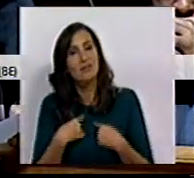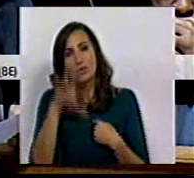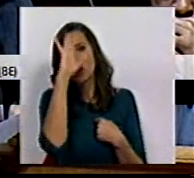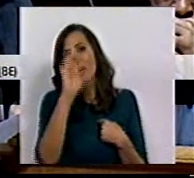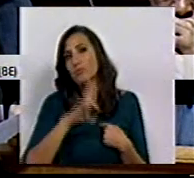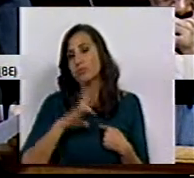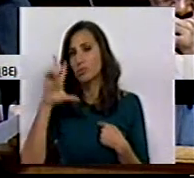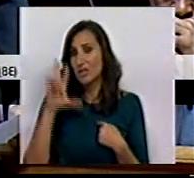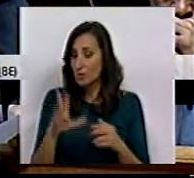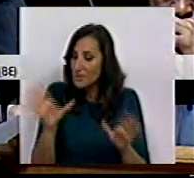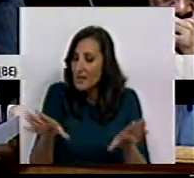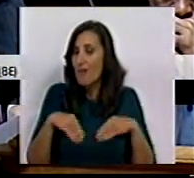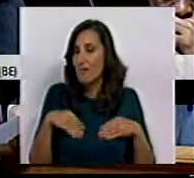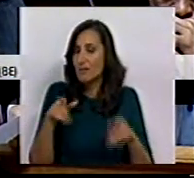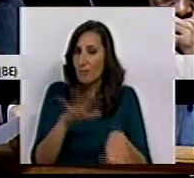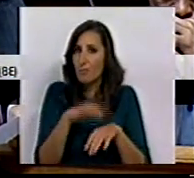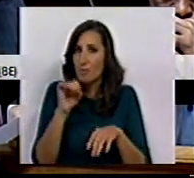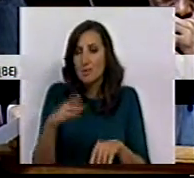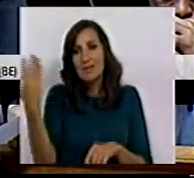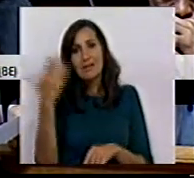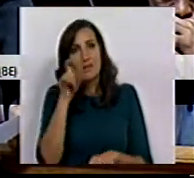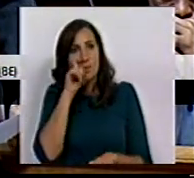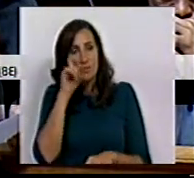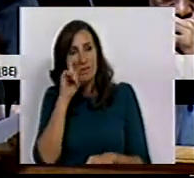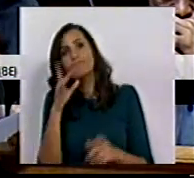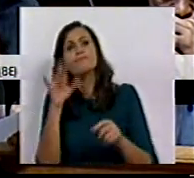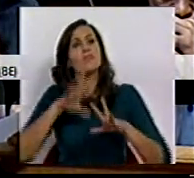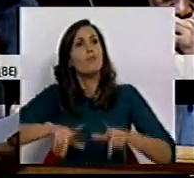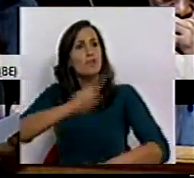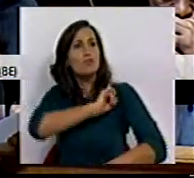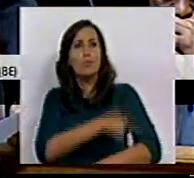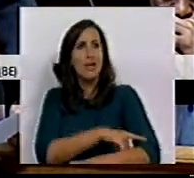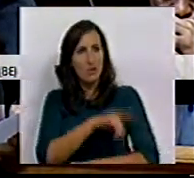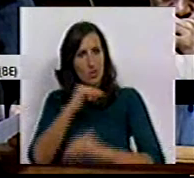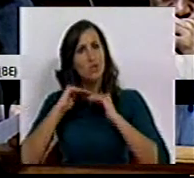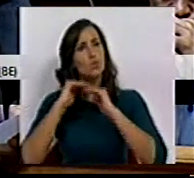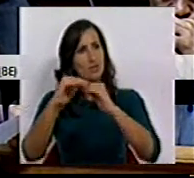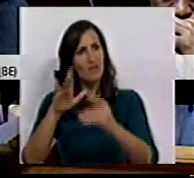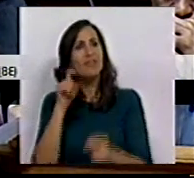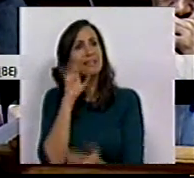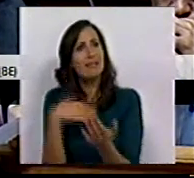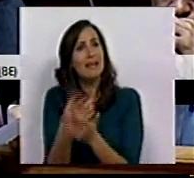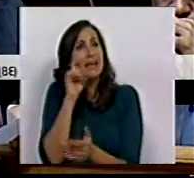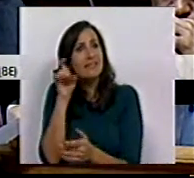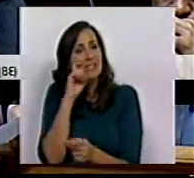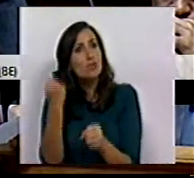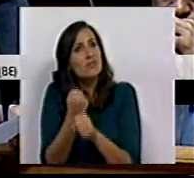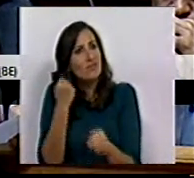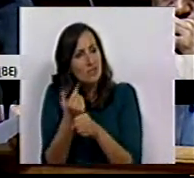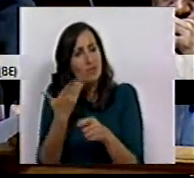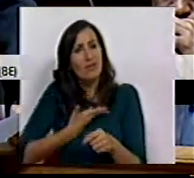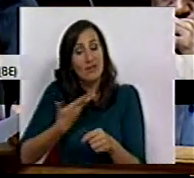Estado português, com o objetivo de assegurar o direito a um desenvolvimento soberano e sustentável e de garantir um serviço da dívida que se